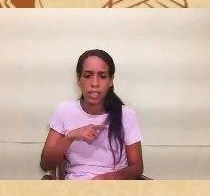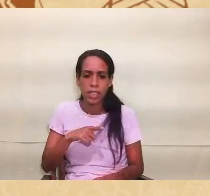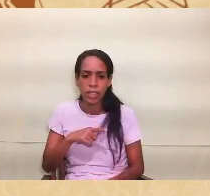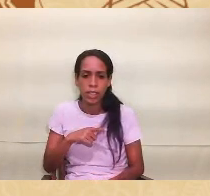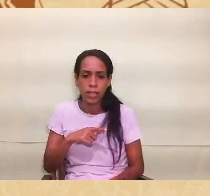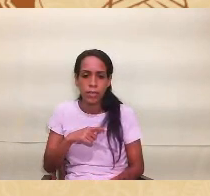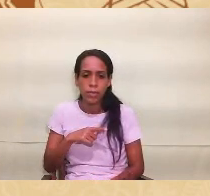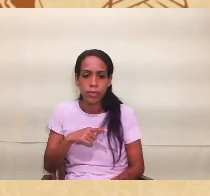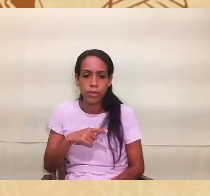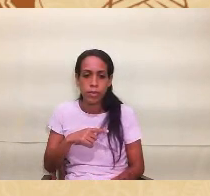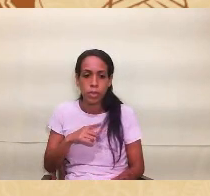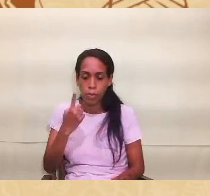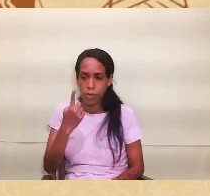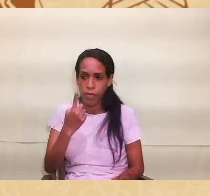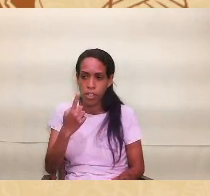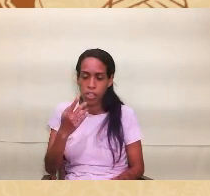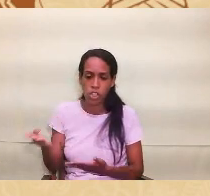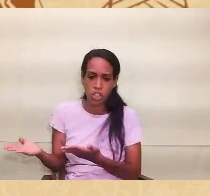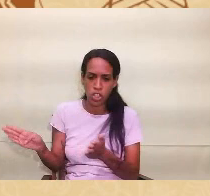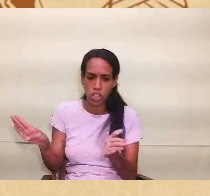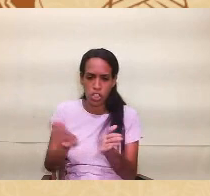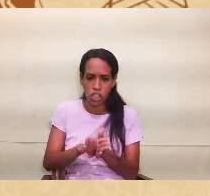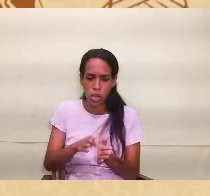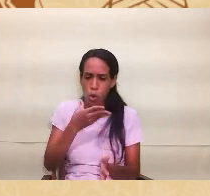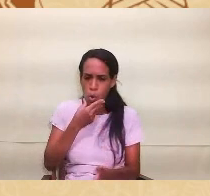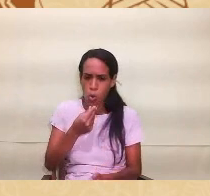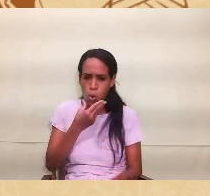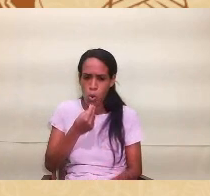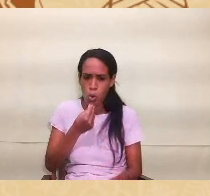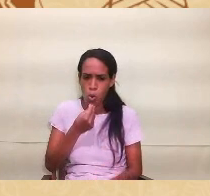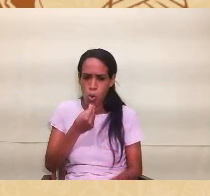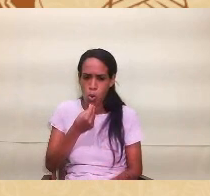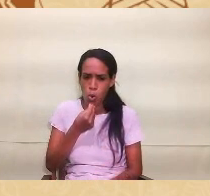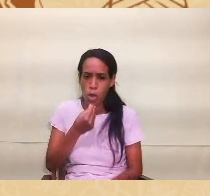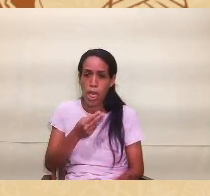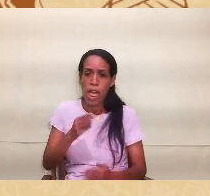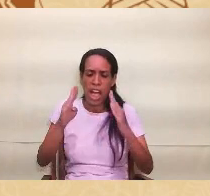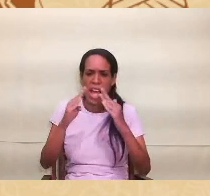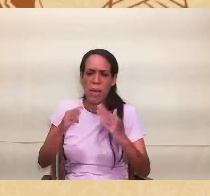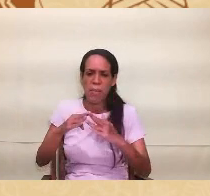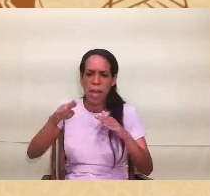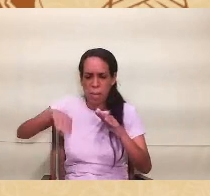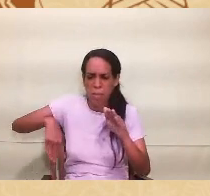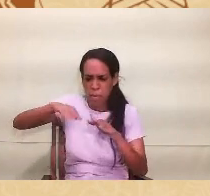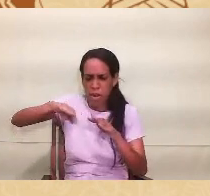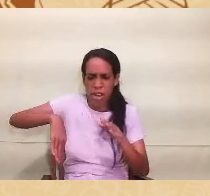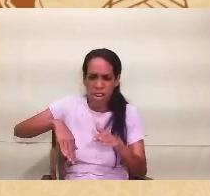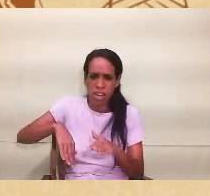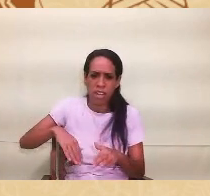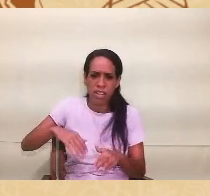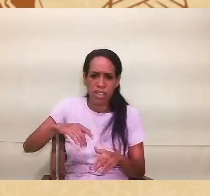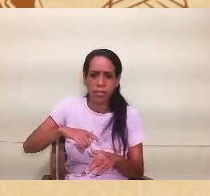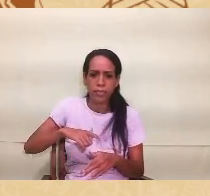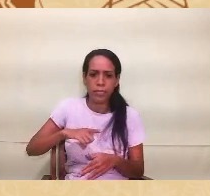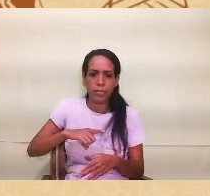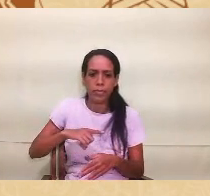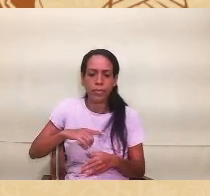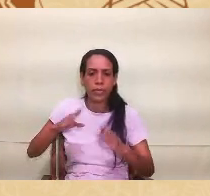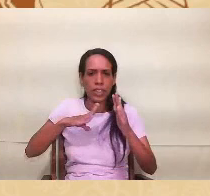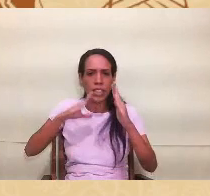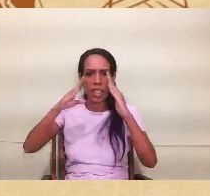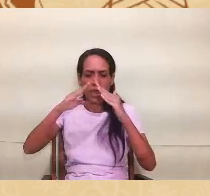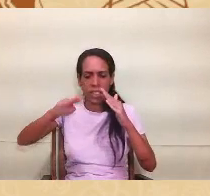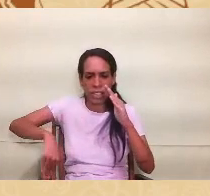vez chegou um rapaz... Aqui a gente tem cabana de praia, né? Na área indígena, que é área turística, né? Tem cabana de praia.